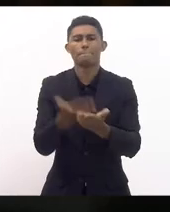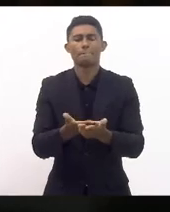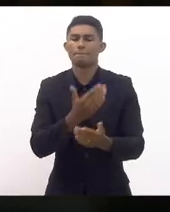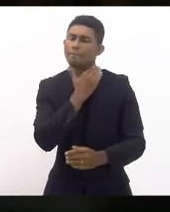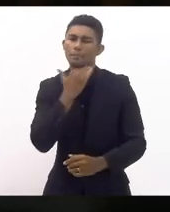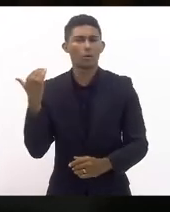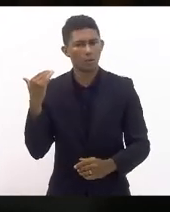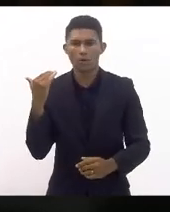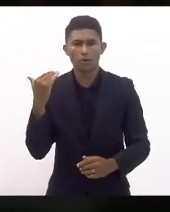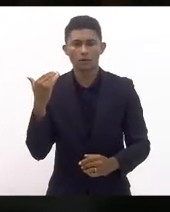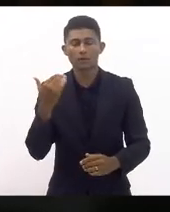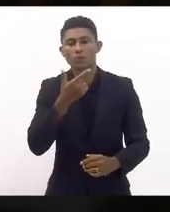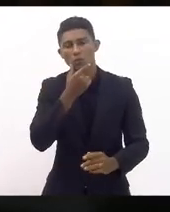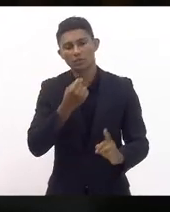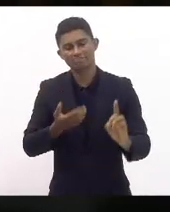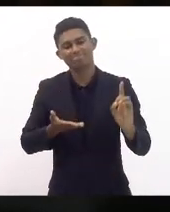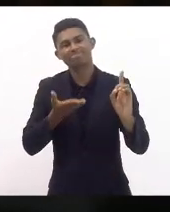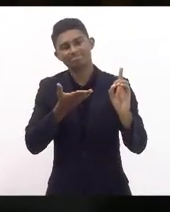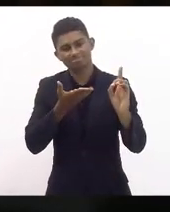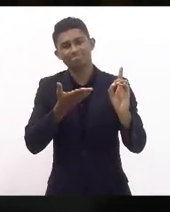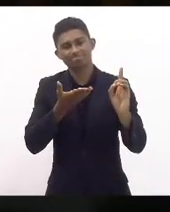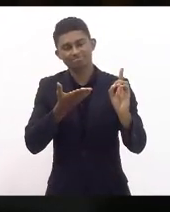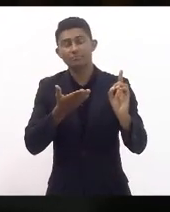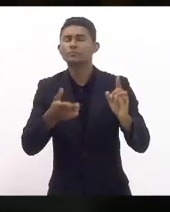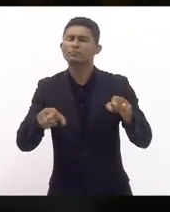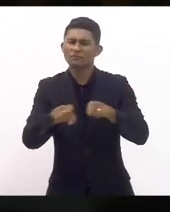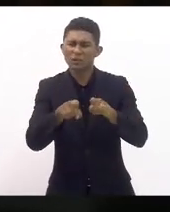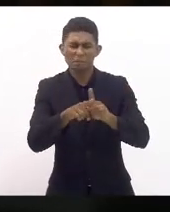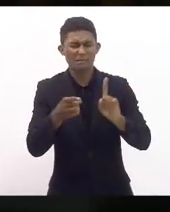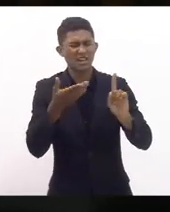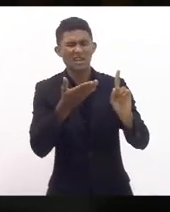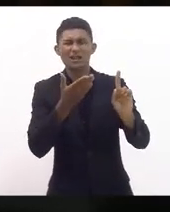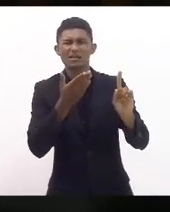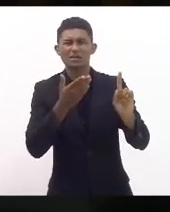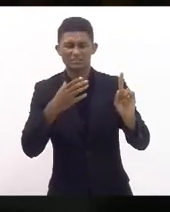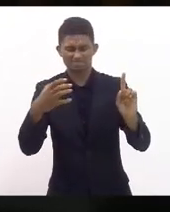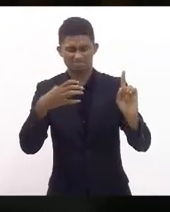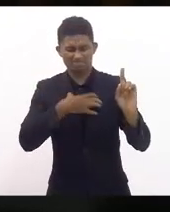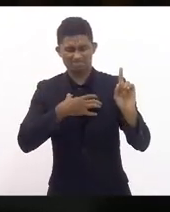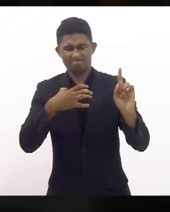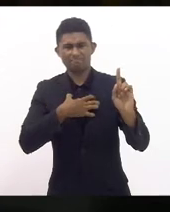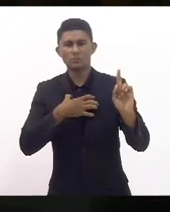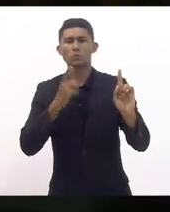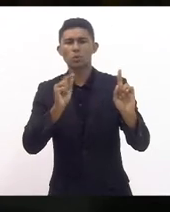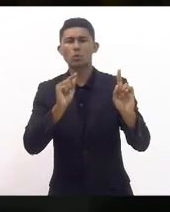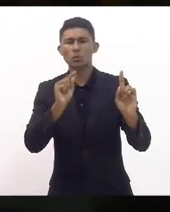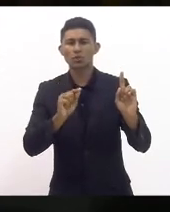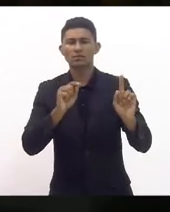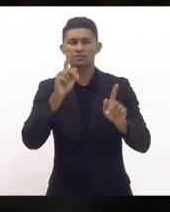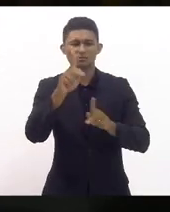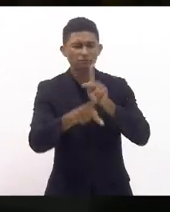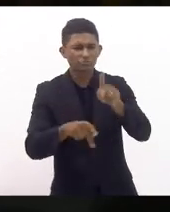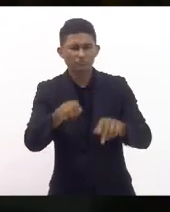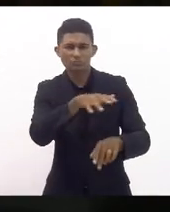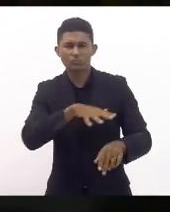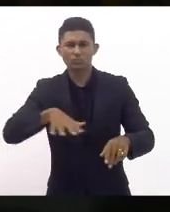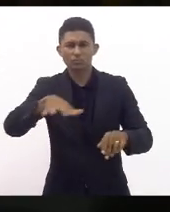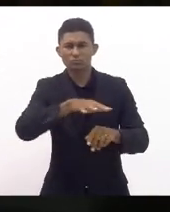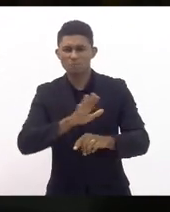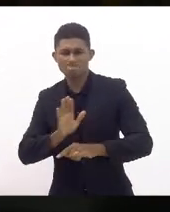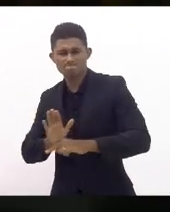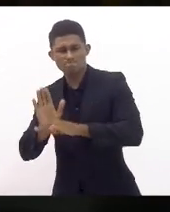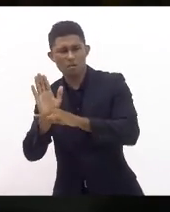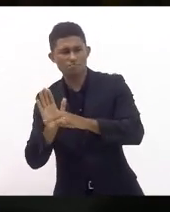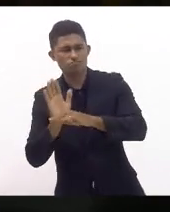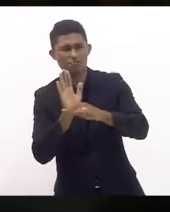ele trouxe também consigo esse espírito de contribuir para o ser humano, para o